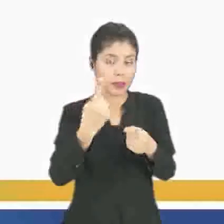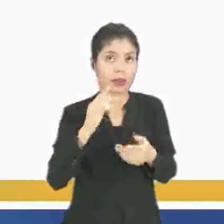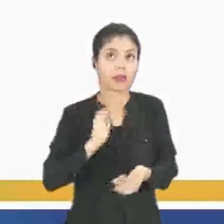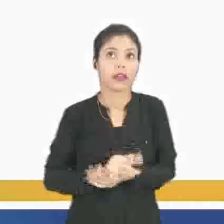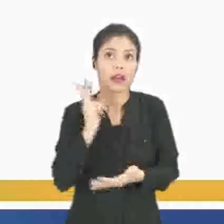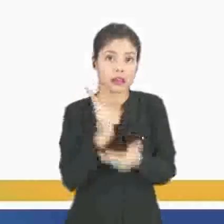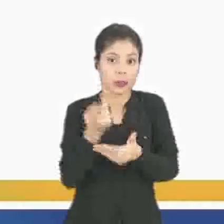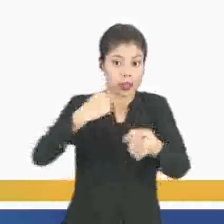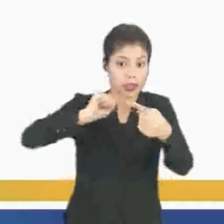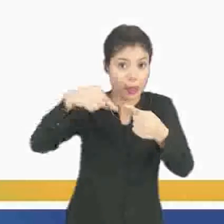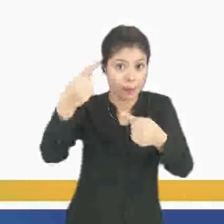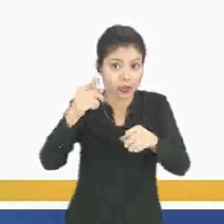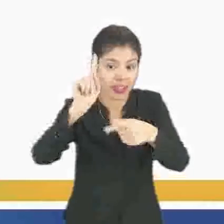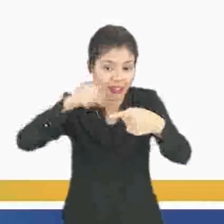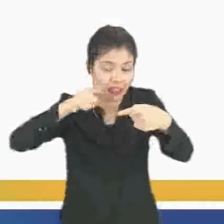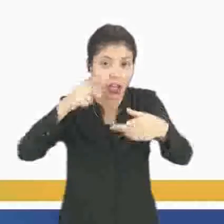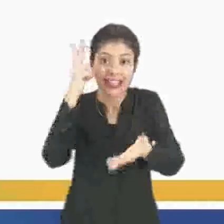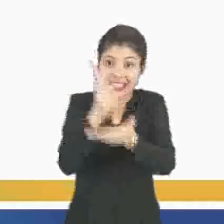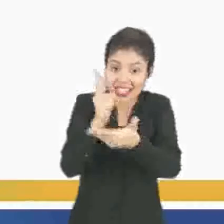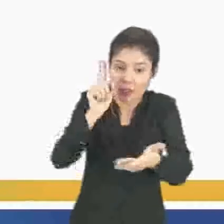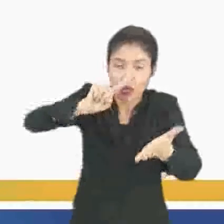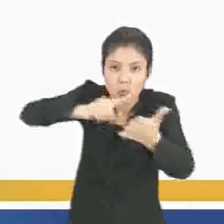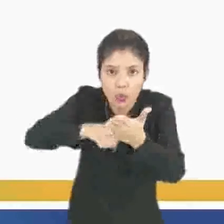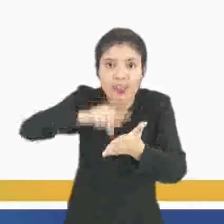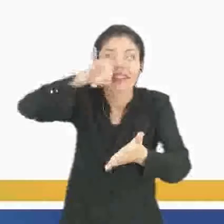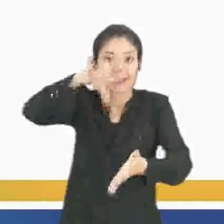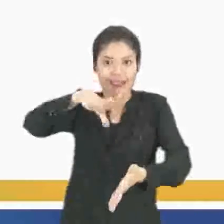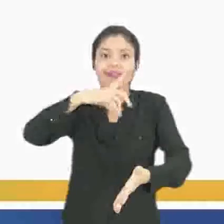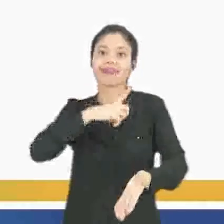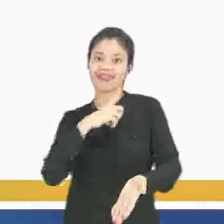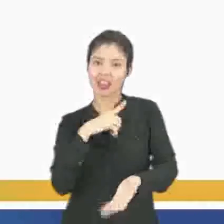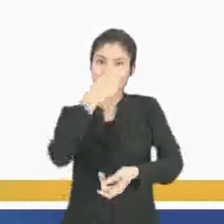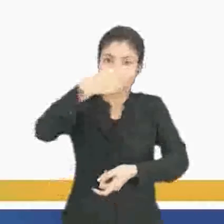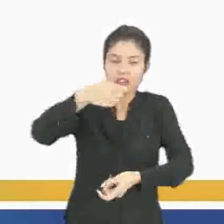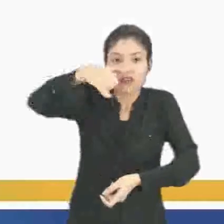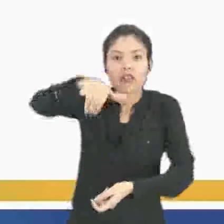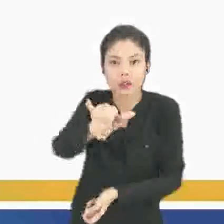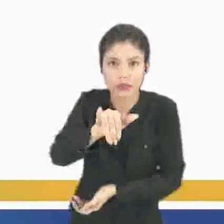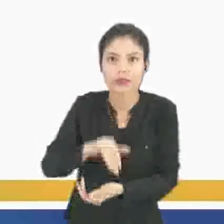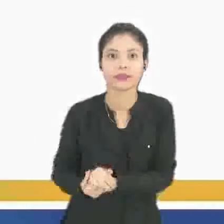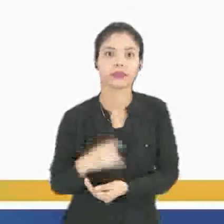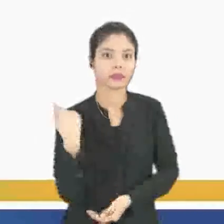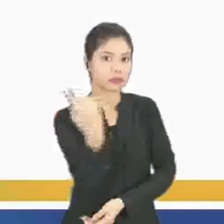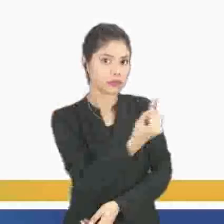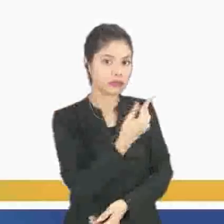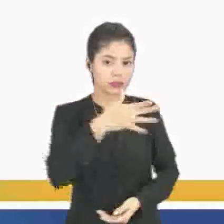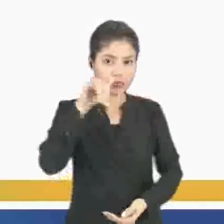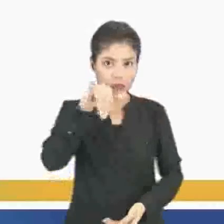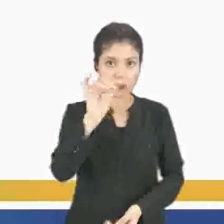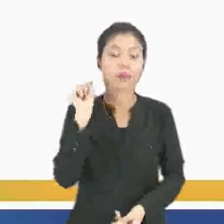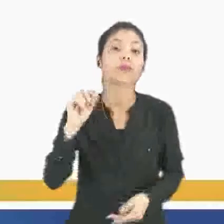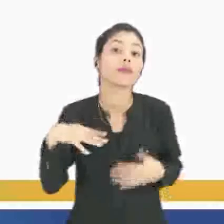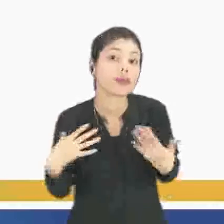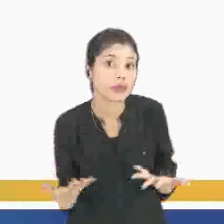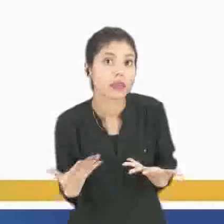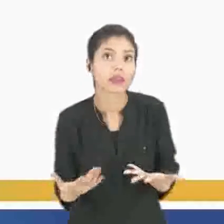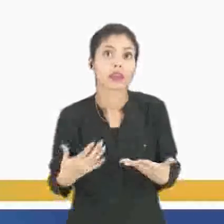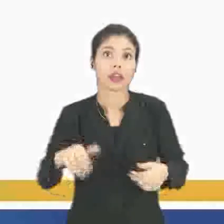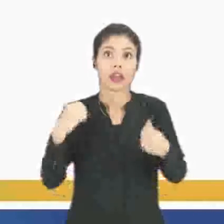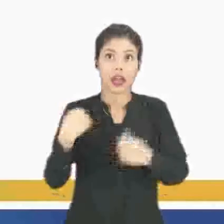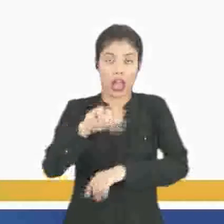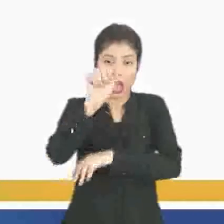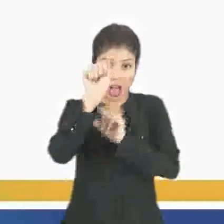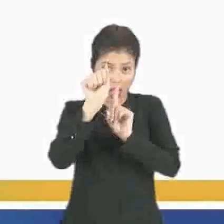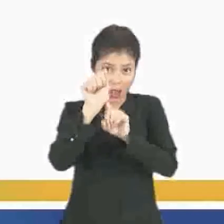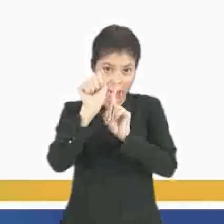que é sempre que vem depois da vírgula, porque todo ponto é coordenada X e Y, tá? Então, no caso do meu YM, é o Y de